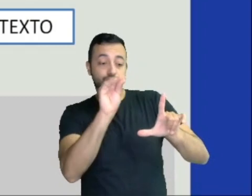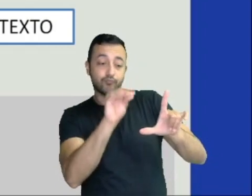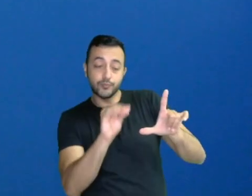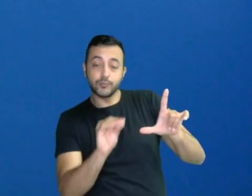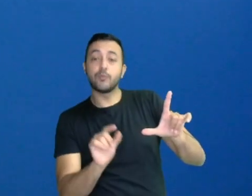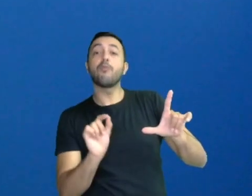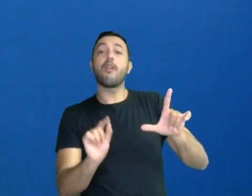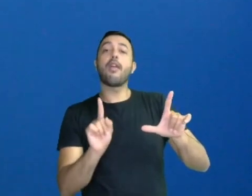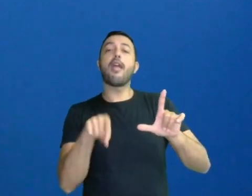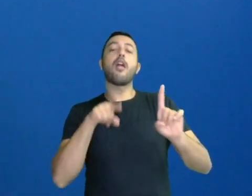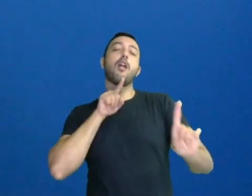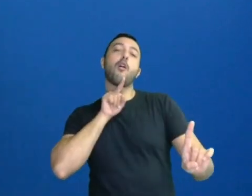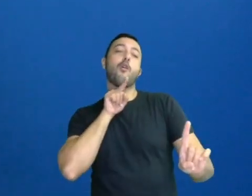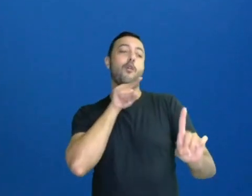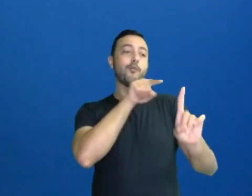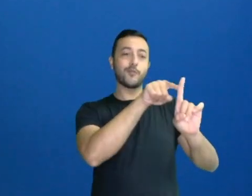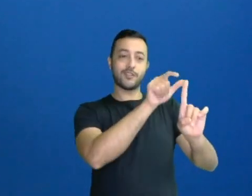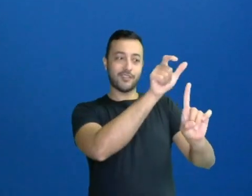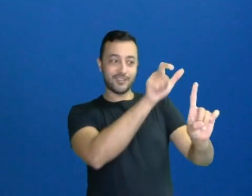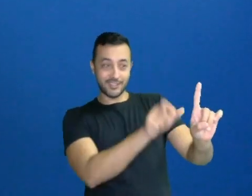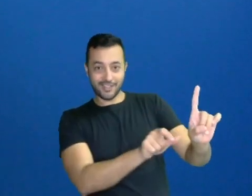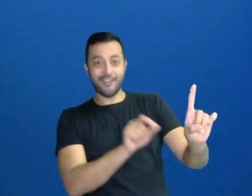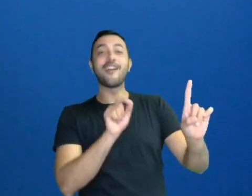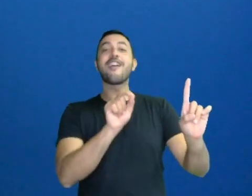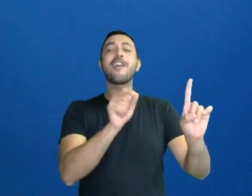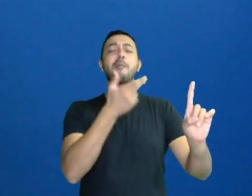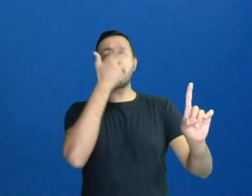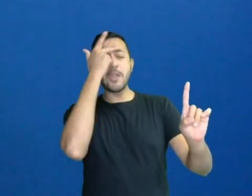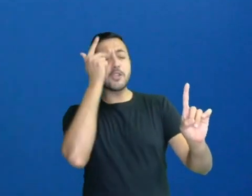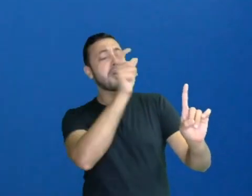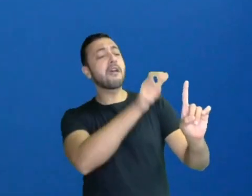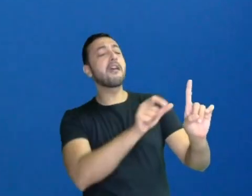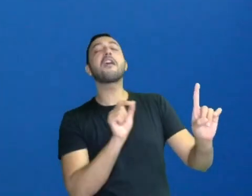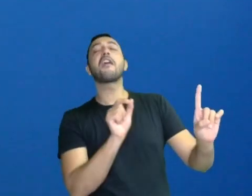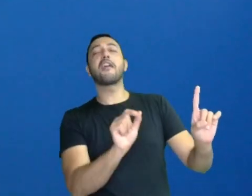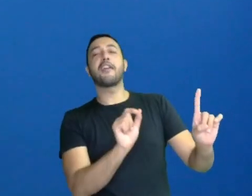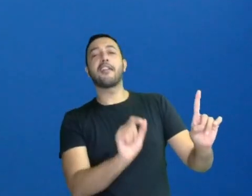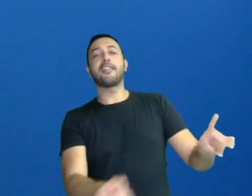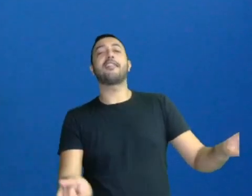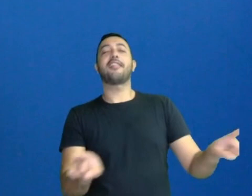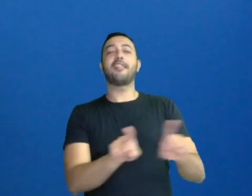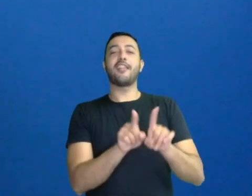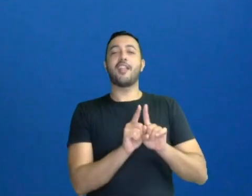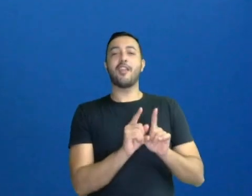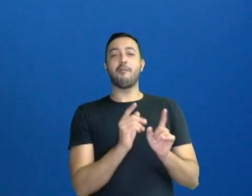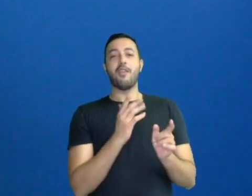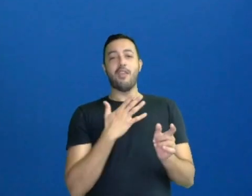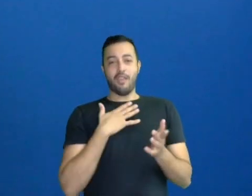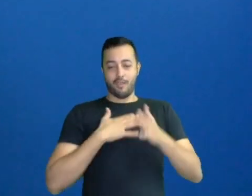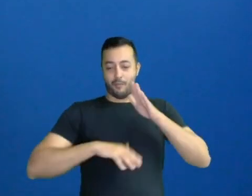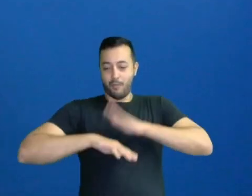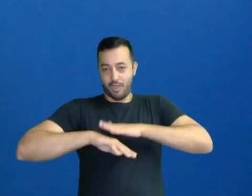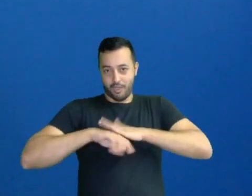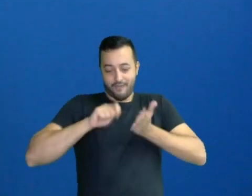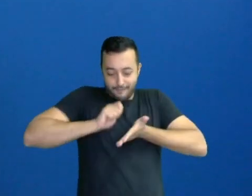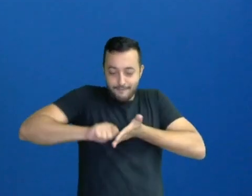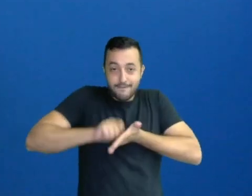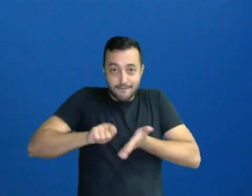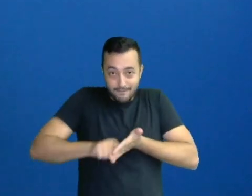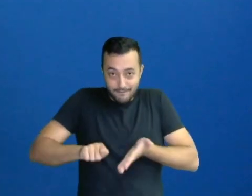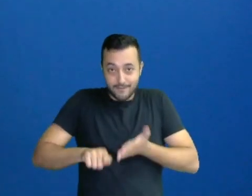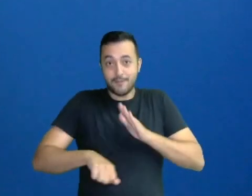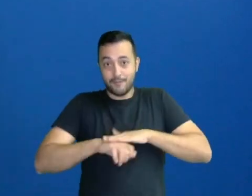que são destinatário O que é para quem esse bilhete vai o remetente que a pessoa que